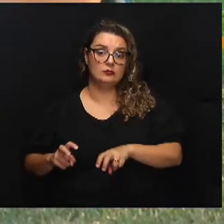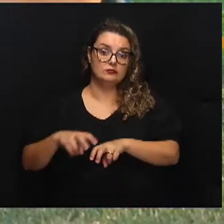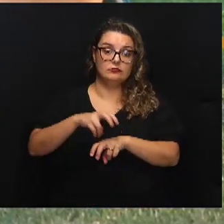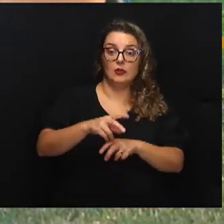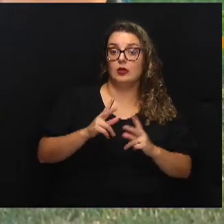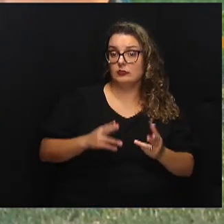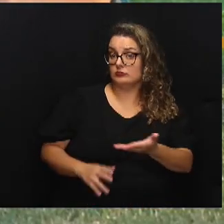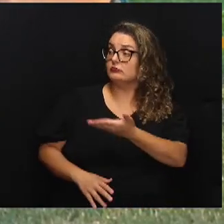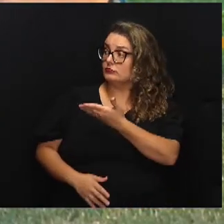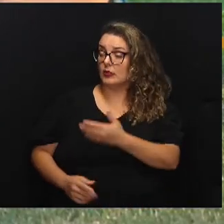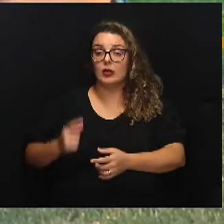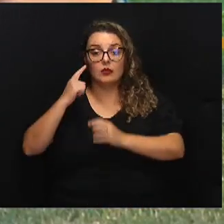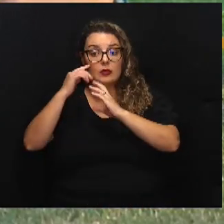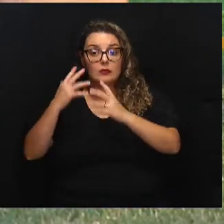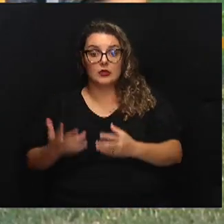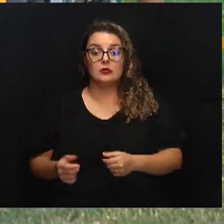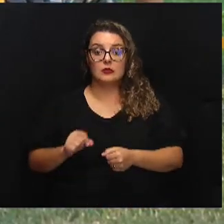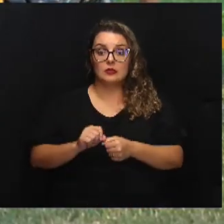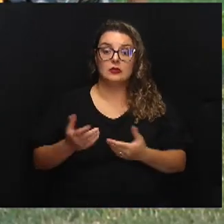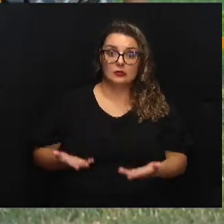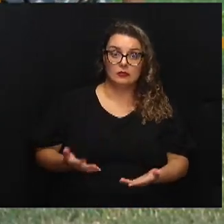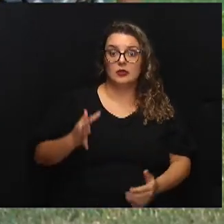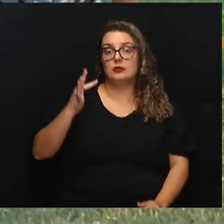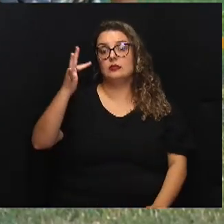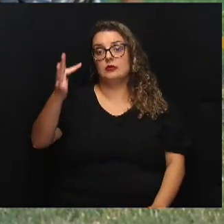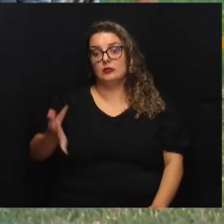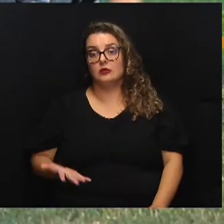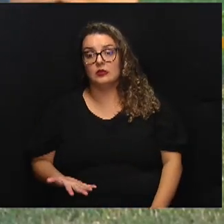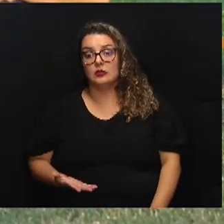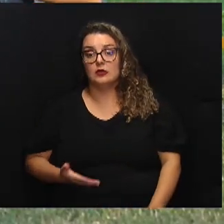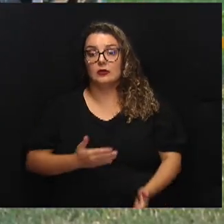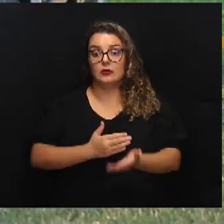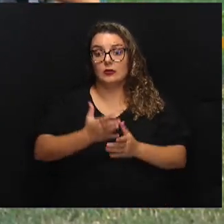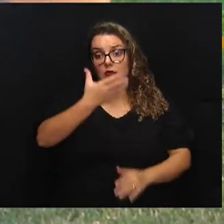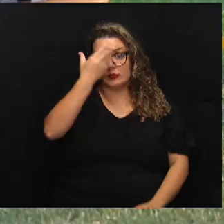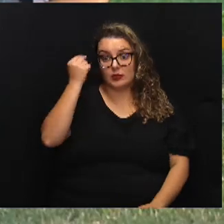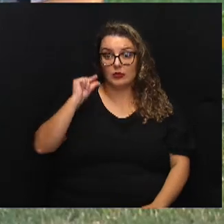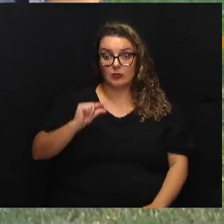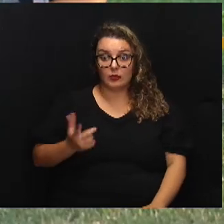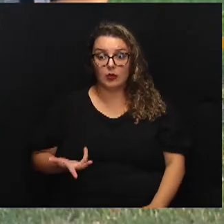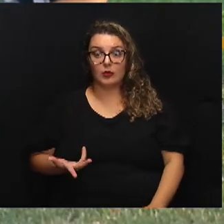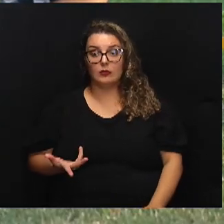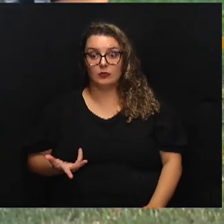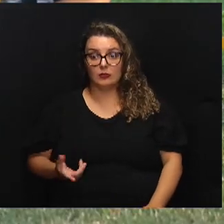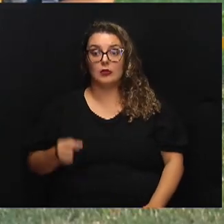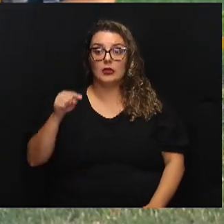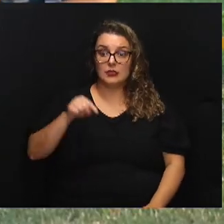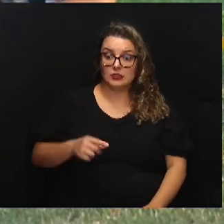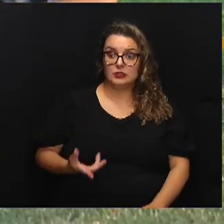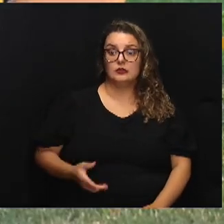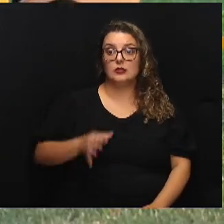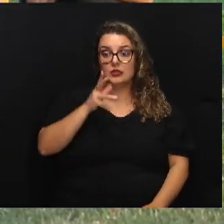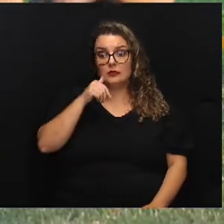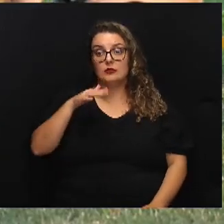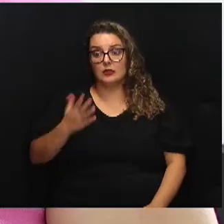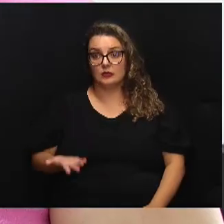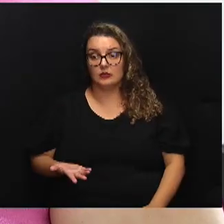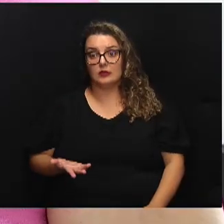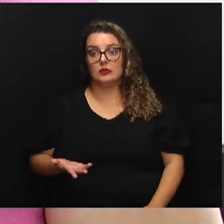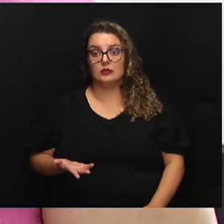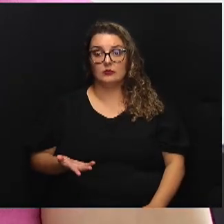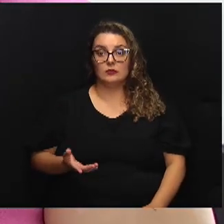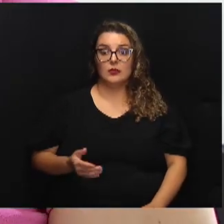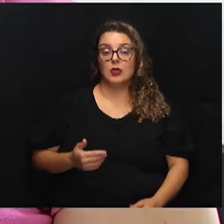que pensar para fazer esse comando. Mesmo que lá na frente ele comece a esquecer um pouco os comandos, mas isso vai demorar muito mais se você trabalhou esse cérebro.